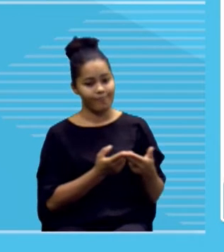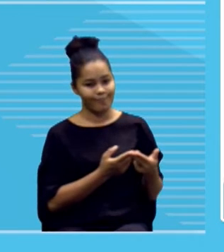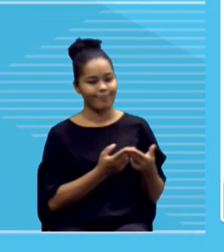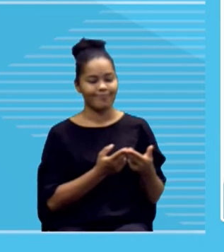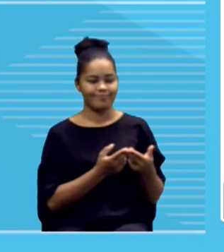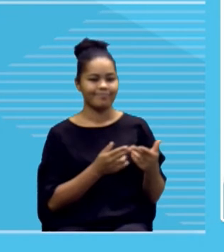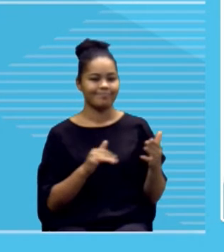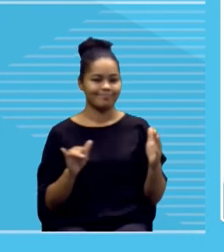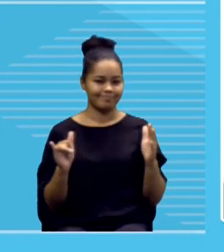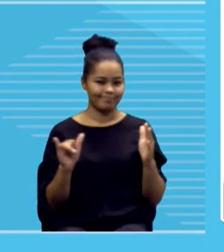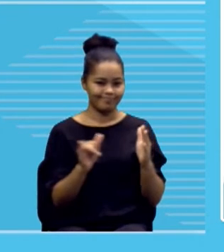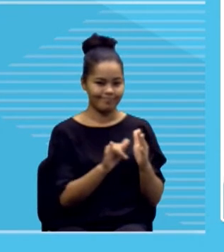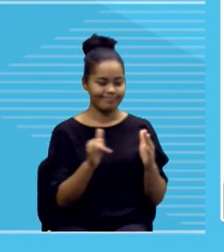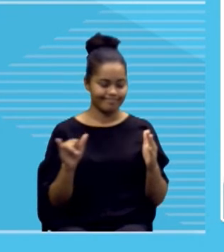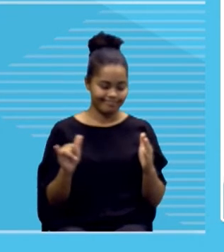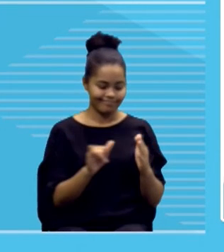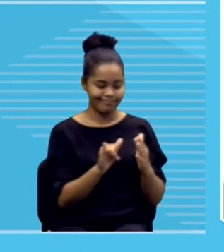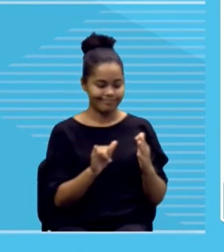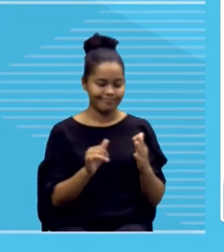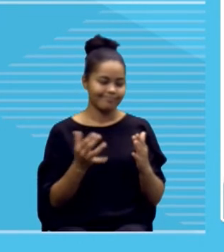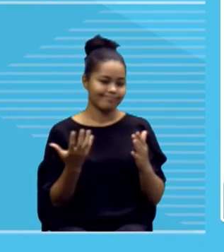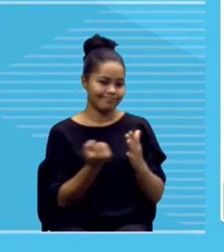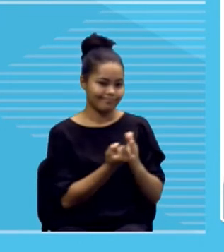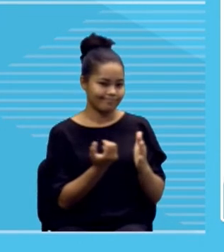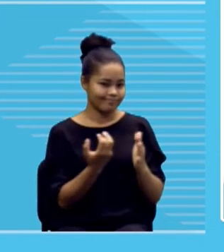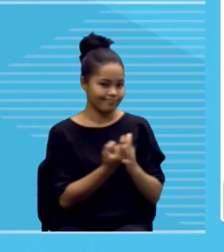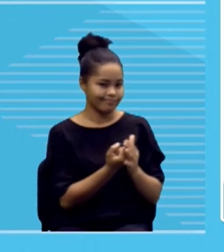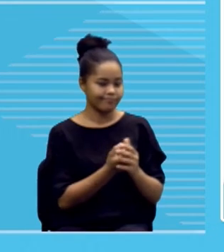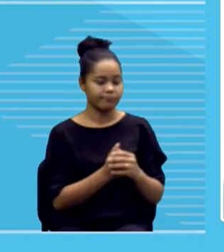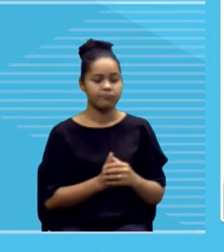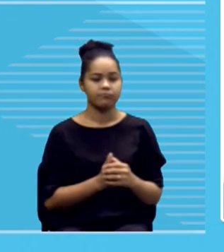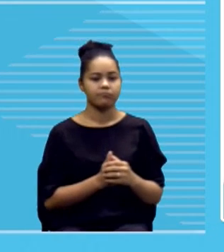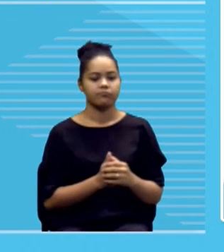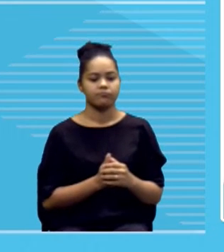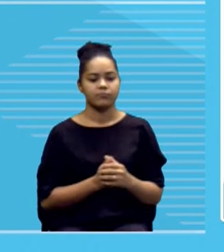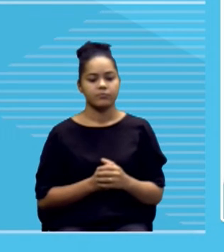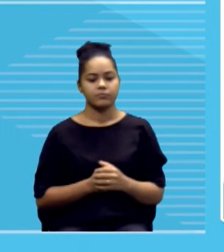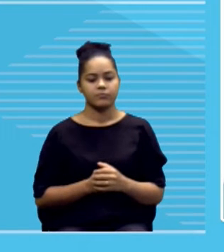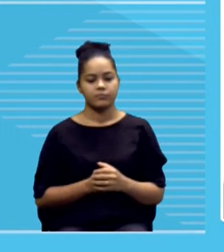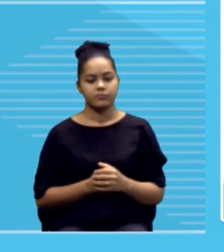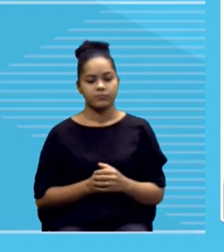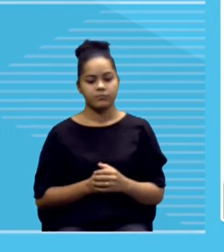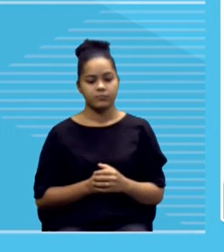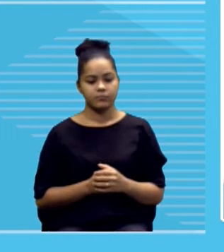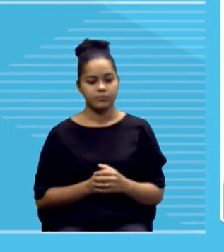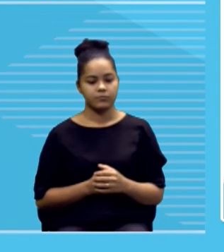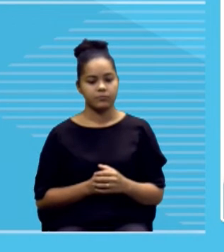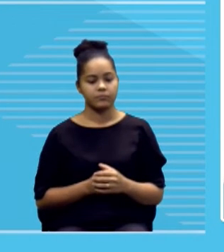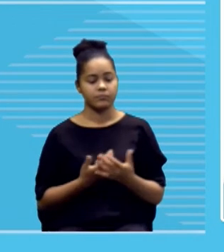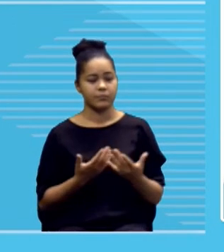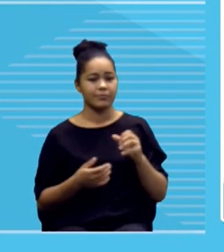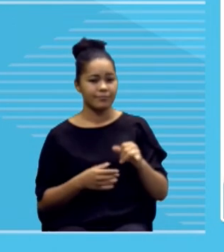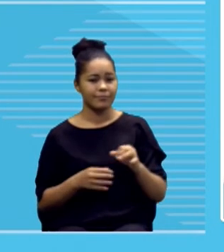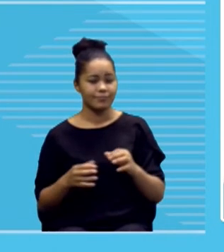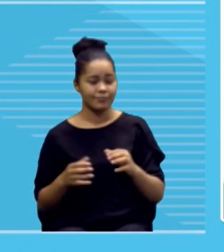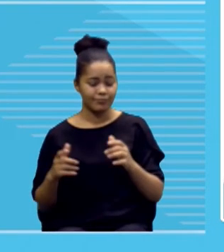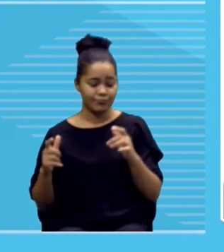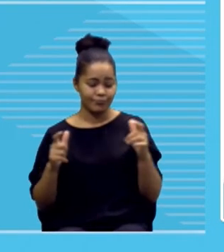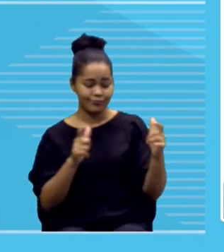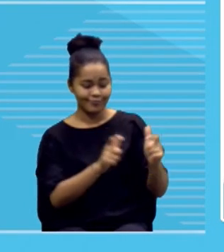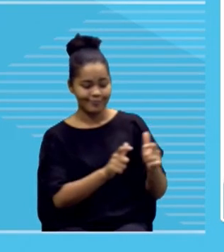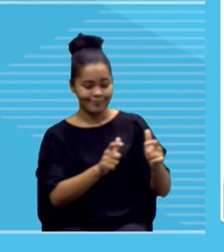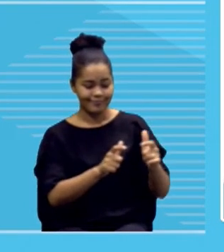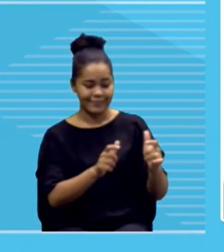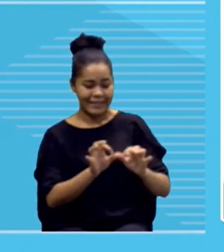energia. Em muitas situações, a redistribuição é quem garante que a energia gerada em regiões muito afastadas chegue a esses